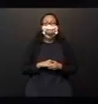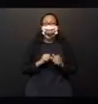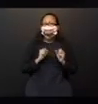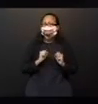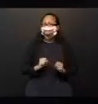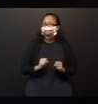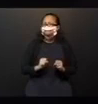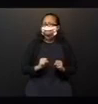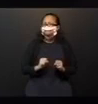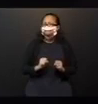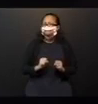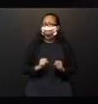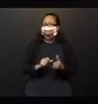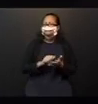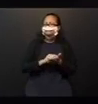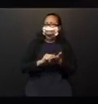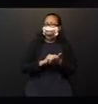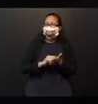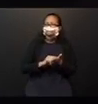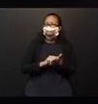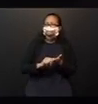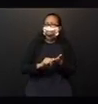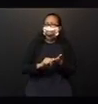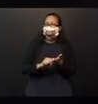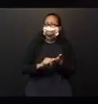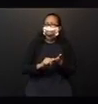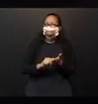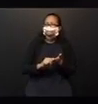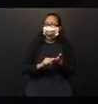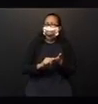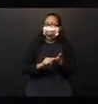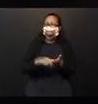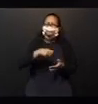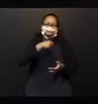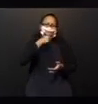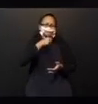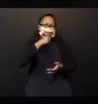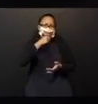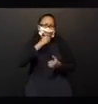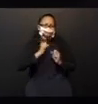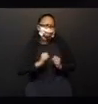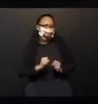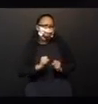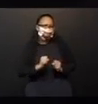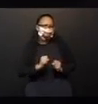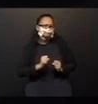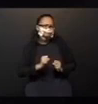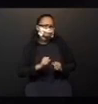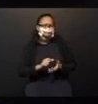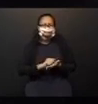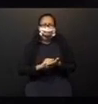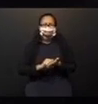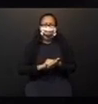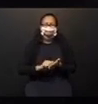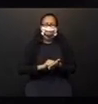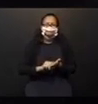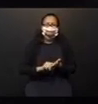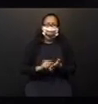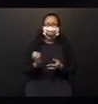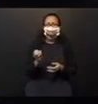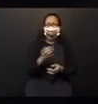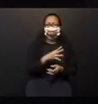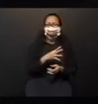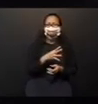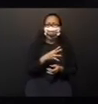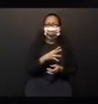colocar que a borracha é velha, que a borracha é